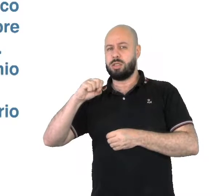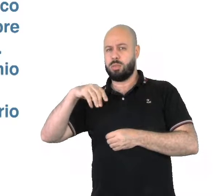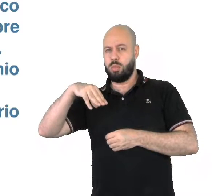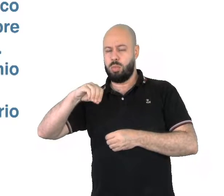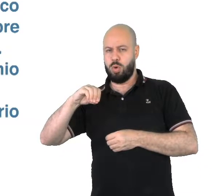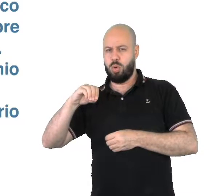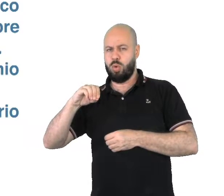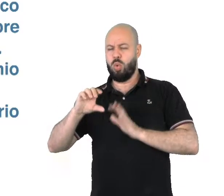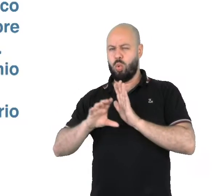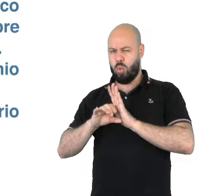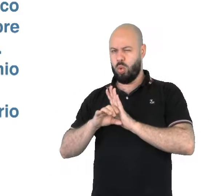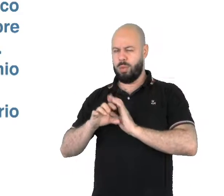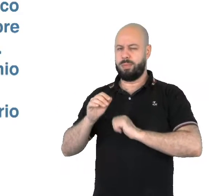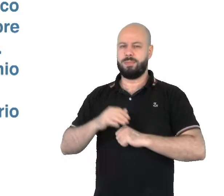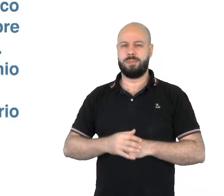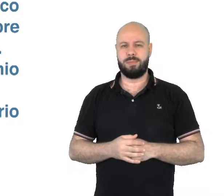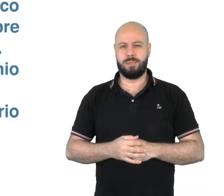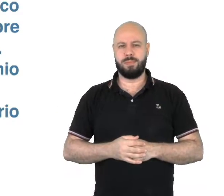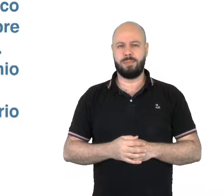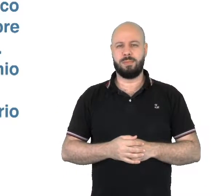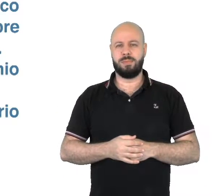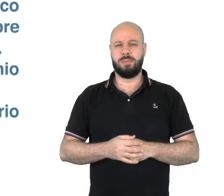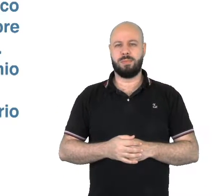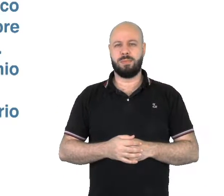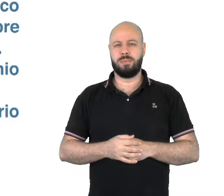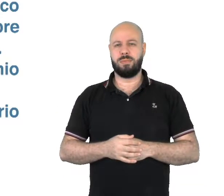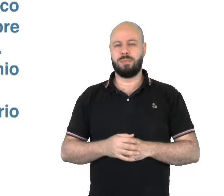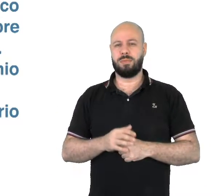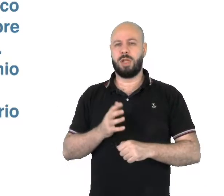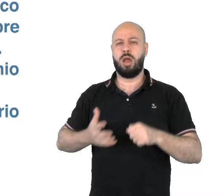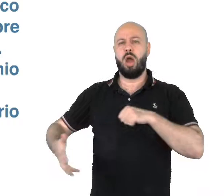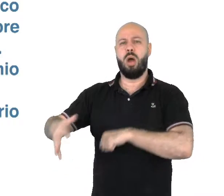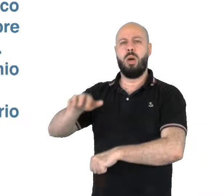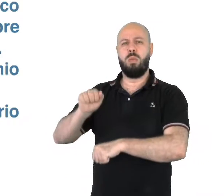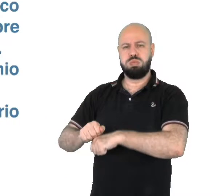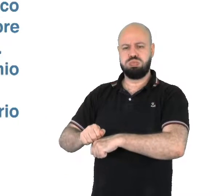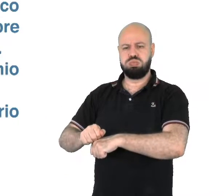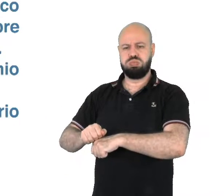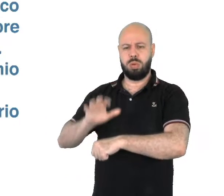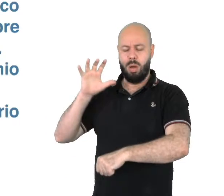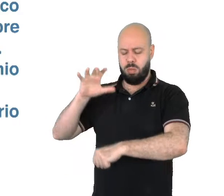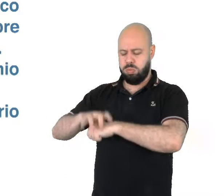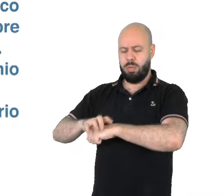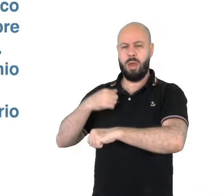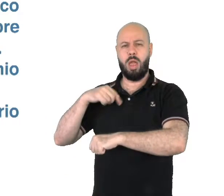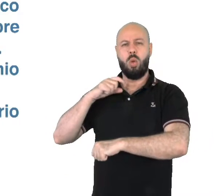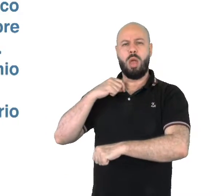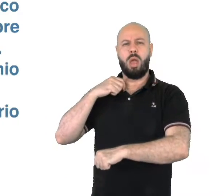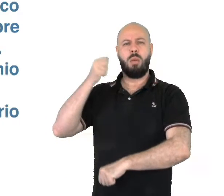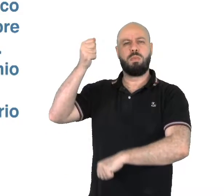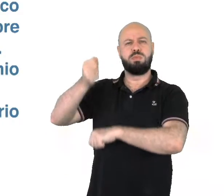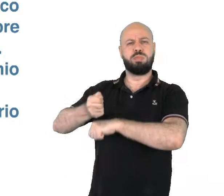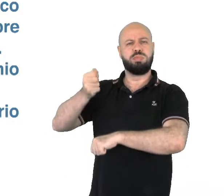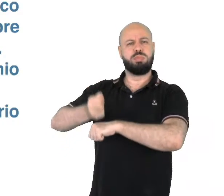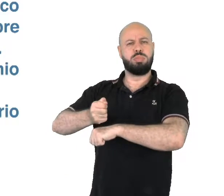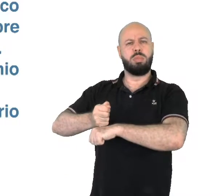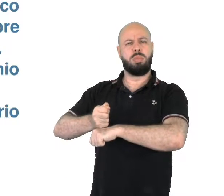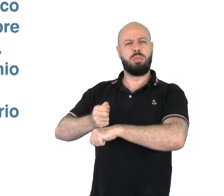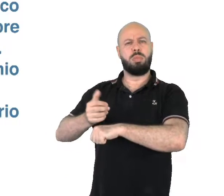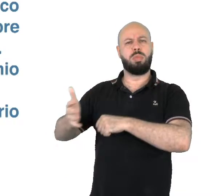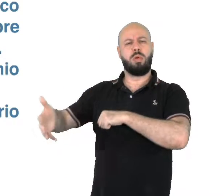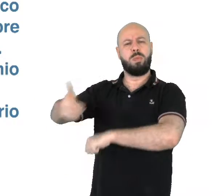o conceito, né? Enfim, é um processo de estabelecer colônias,